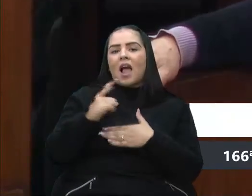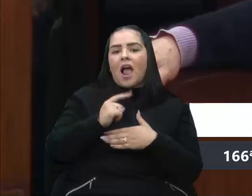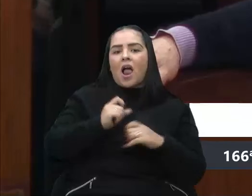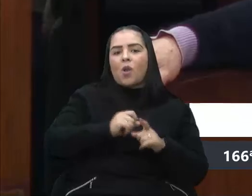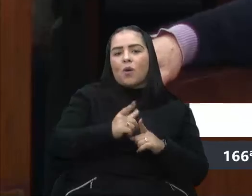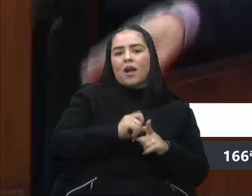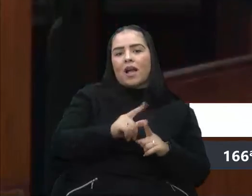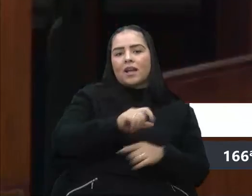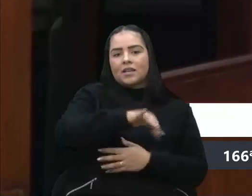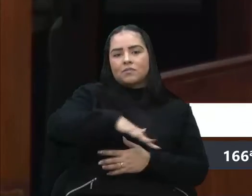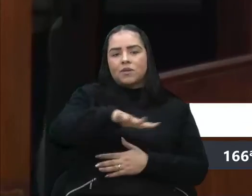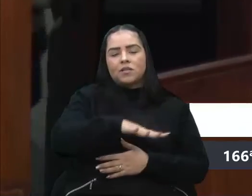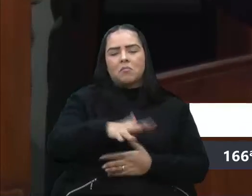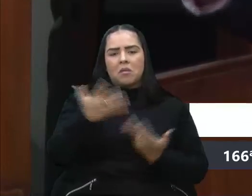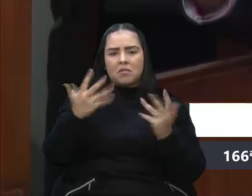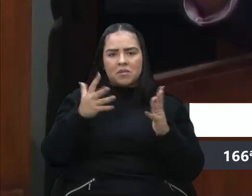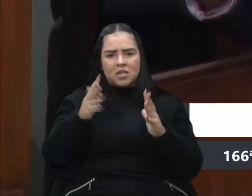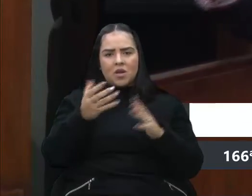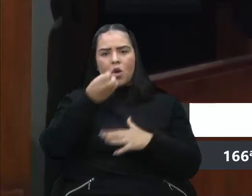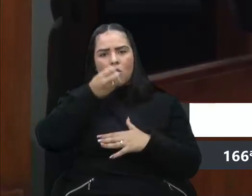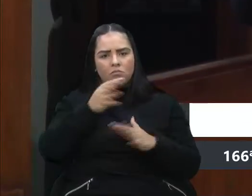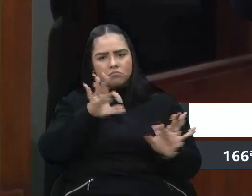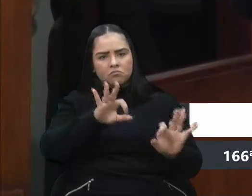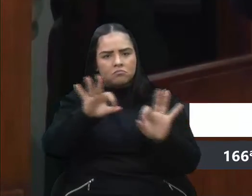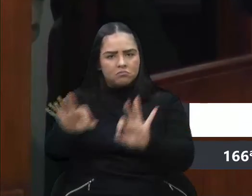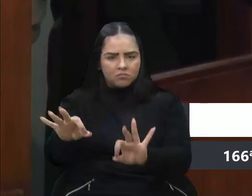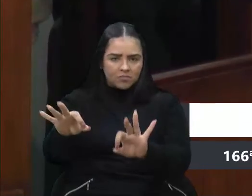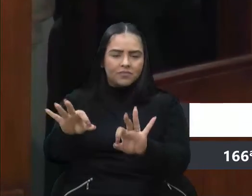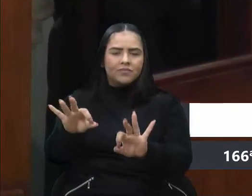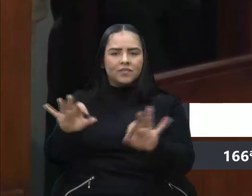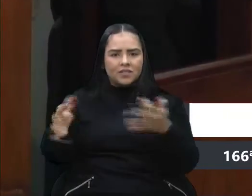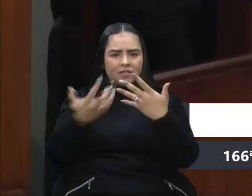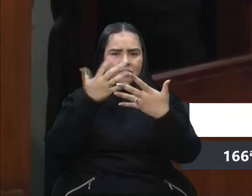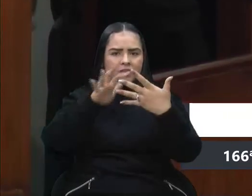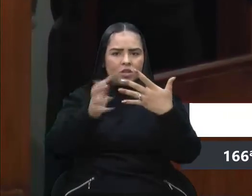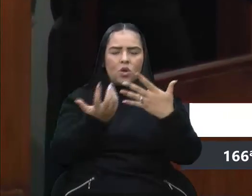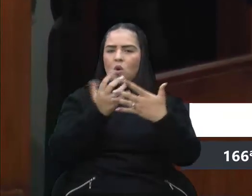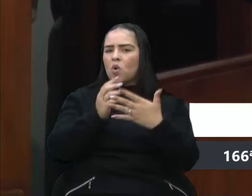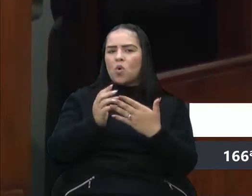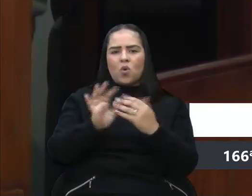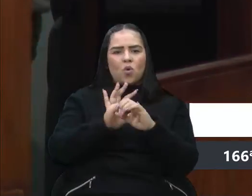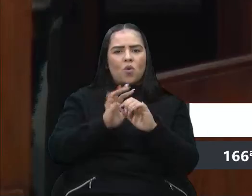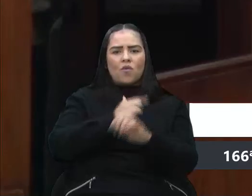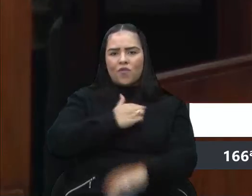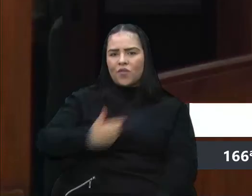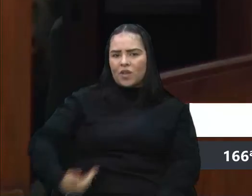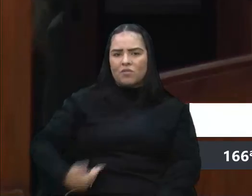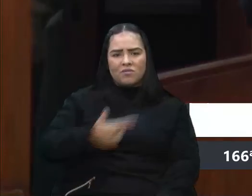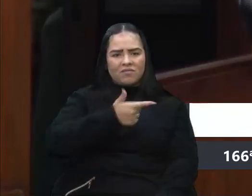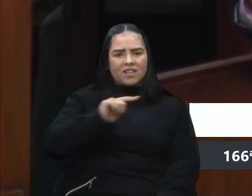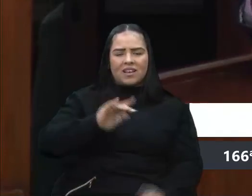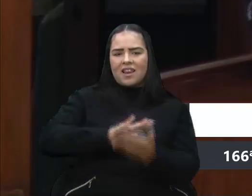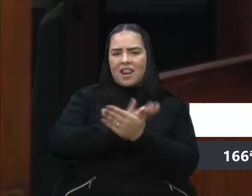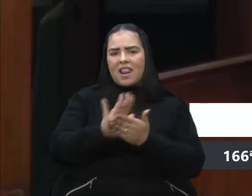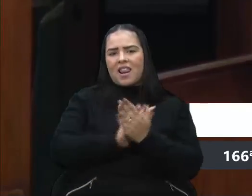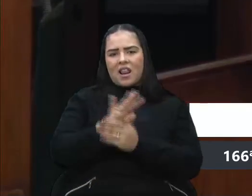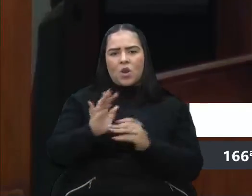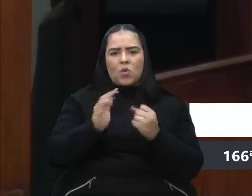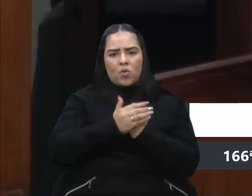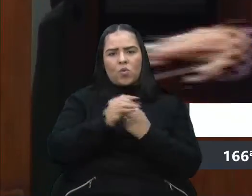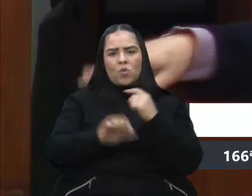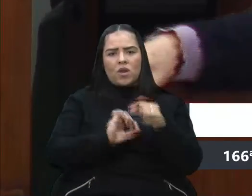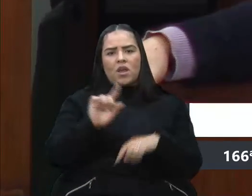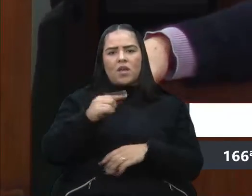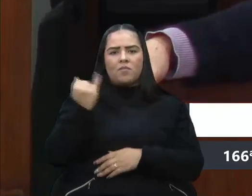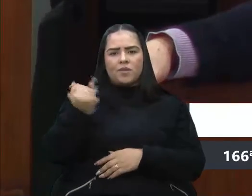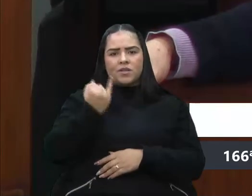pela boa condução e transparência. O nosso governo não tem nada para esconder. Está tudo ali. O que importa é que o